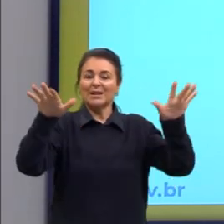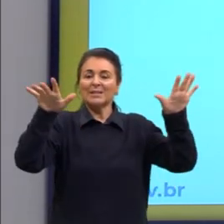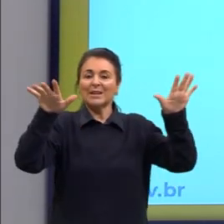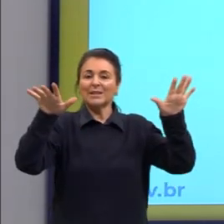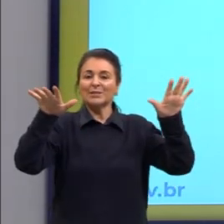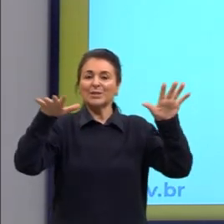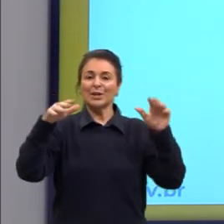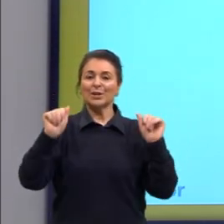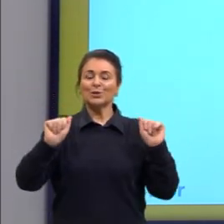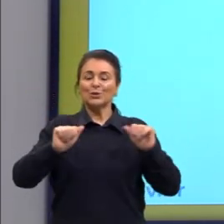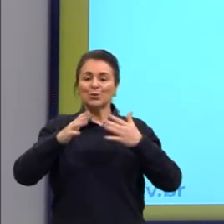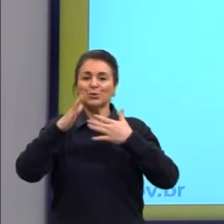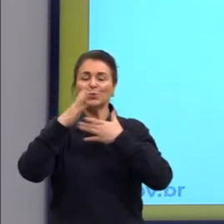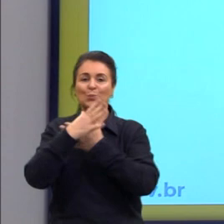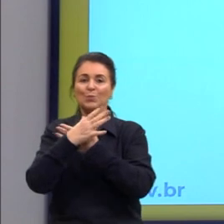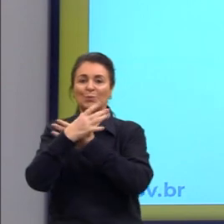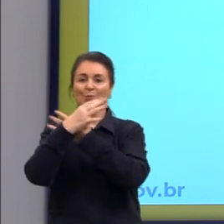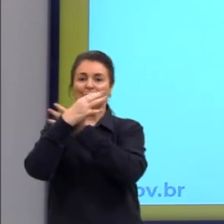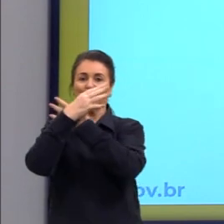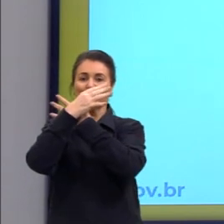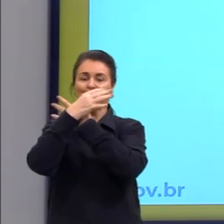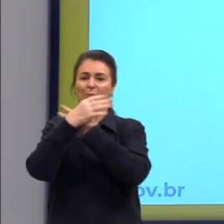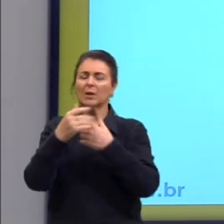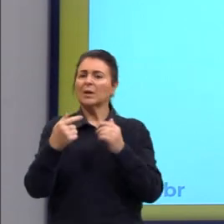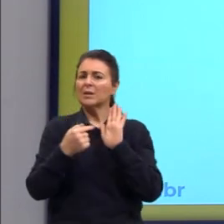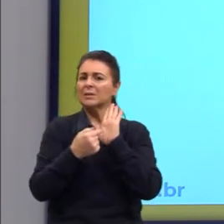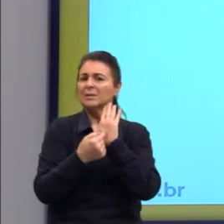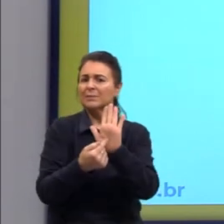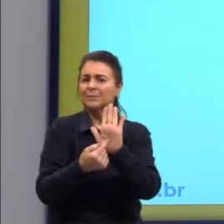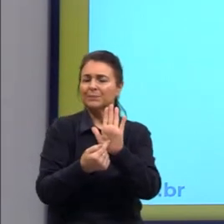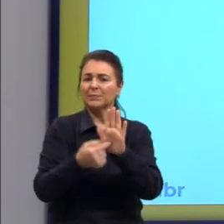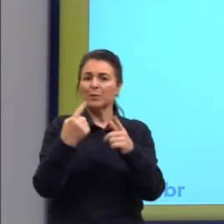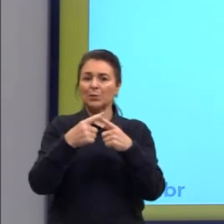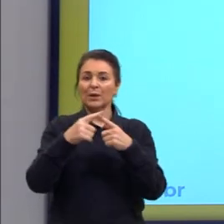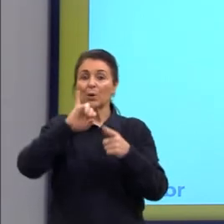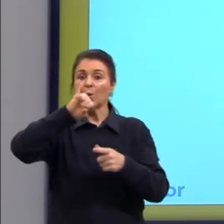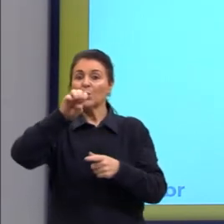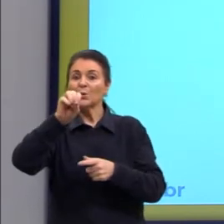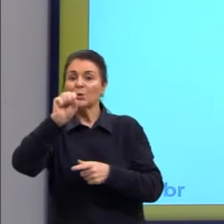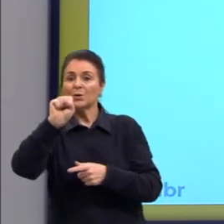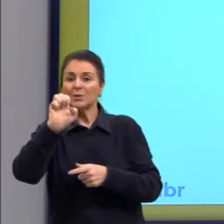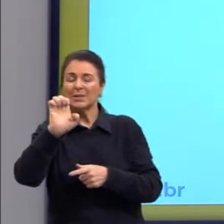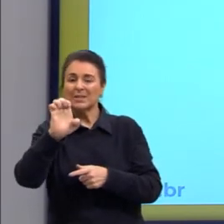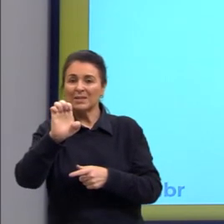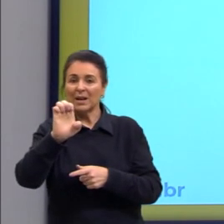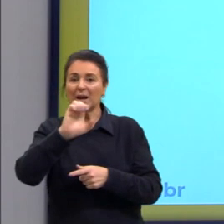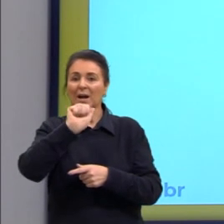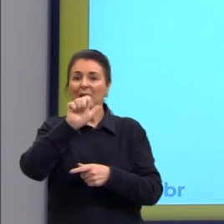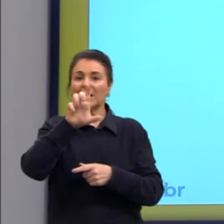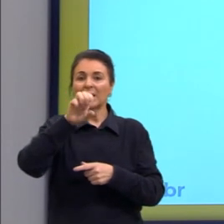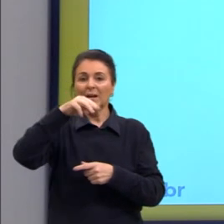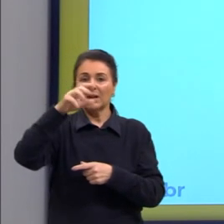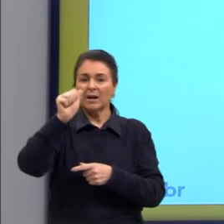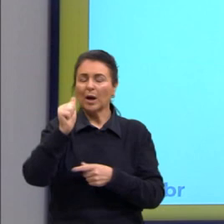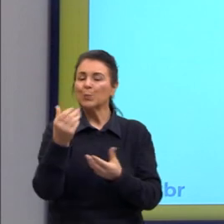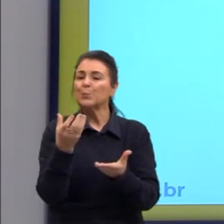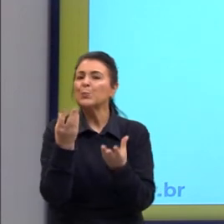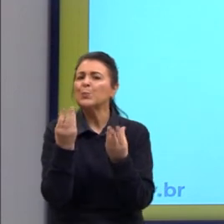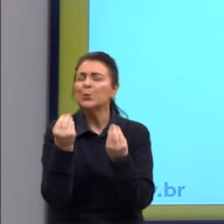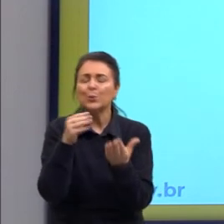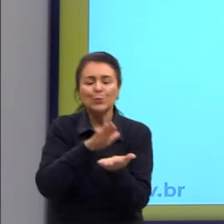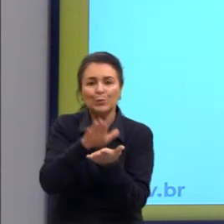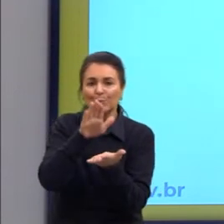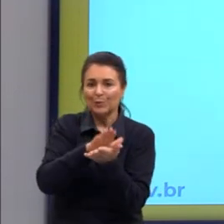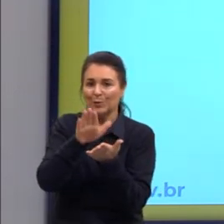isso tá que são algumas obras destacadas por quê Porque o José de Alencar O autor que mais publicou na época e